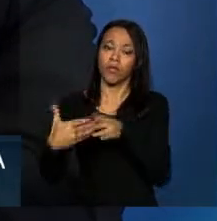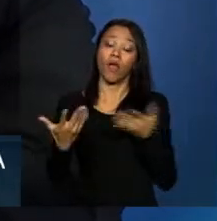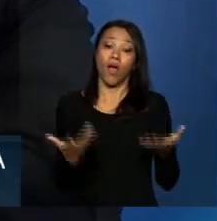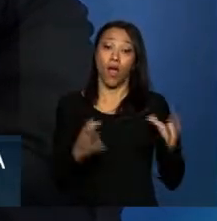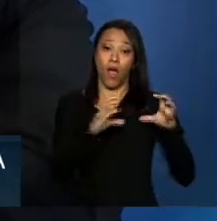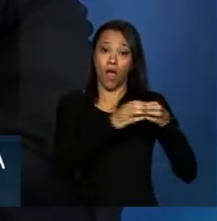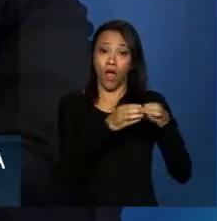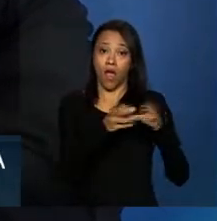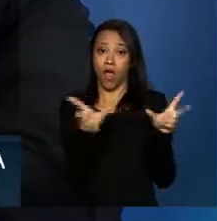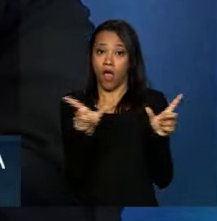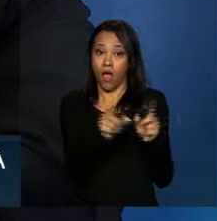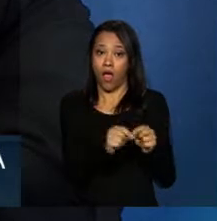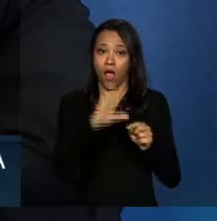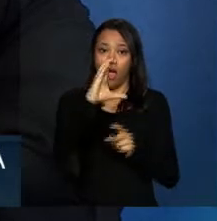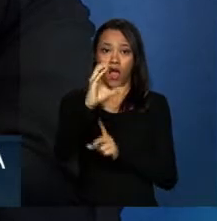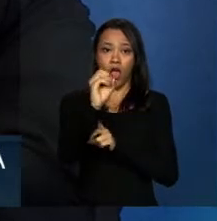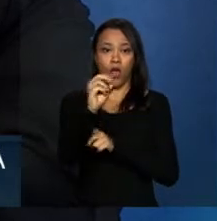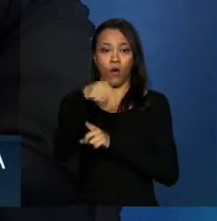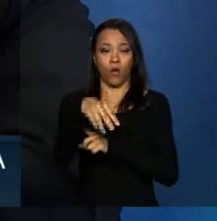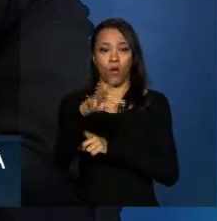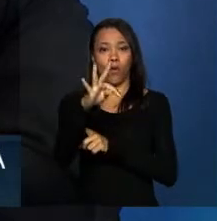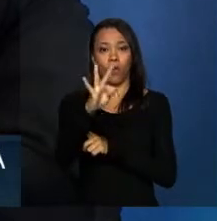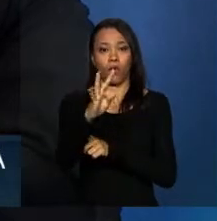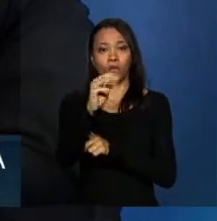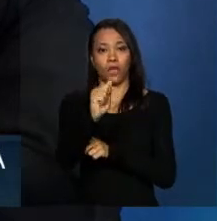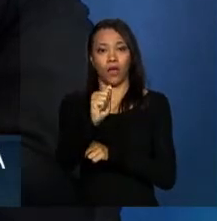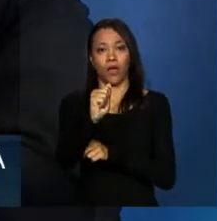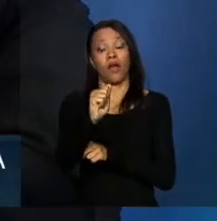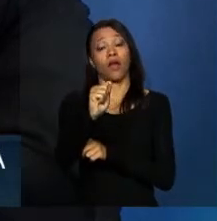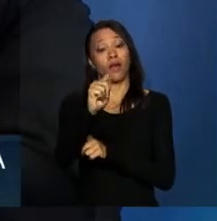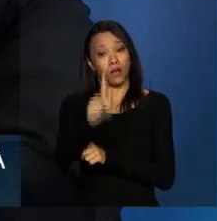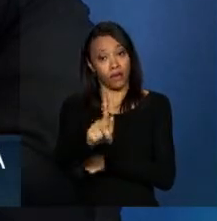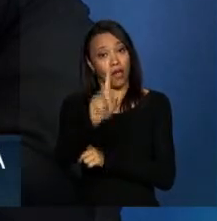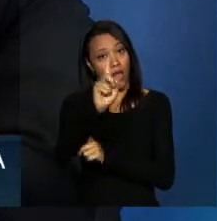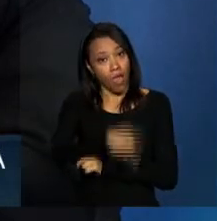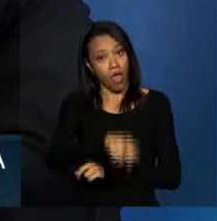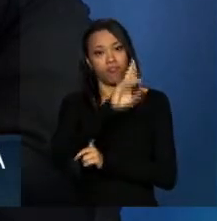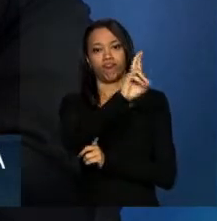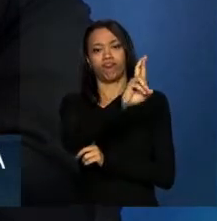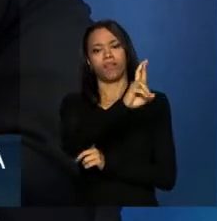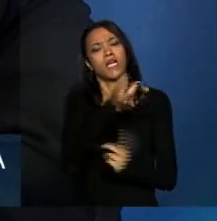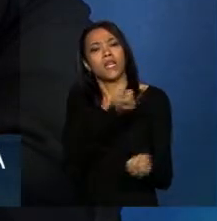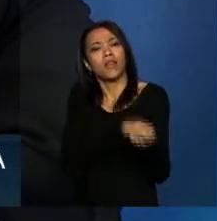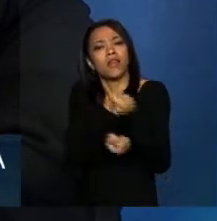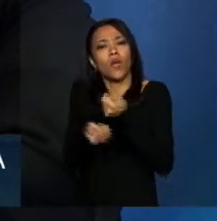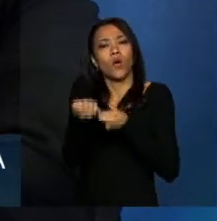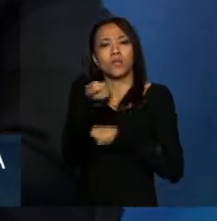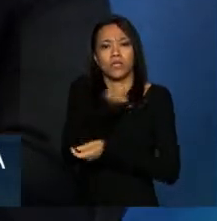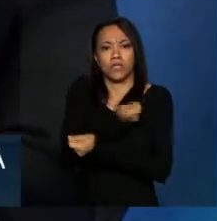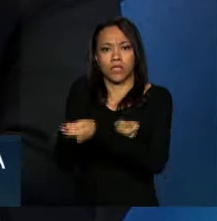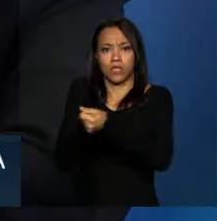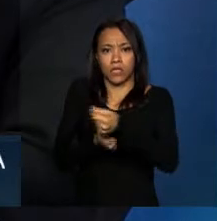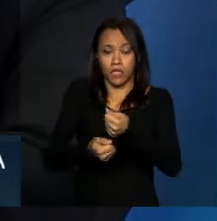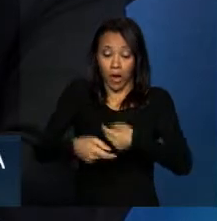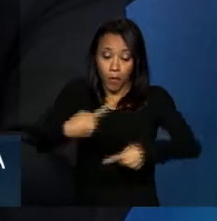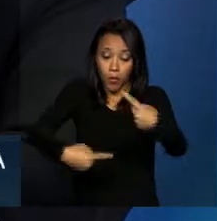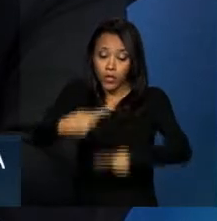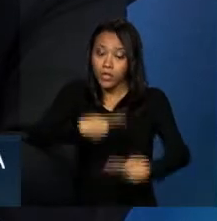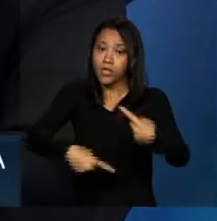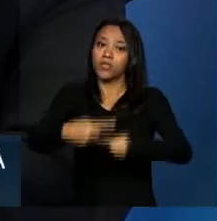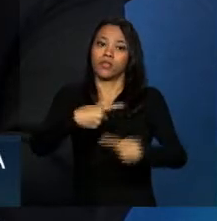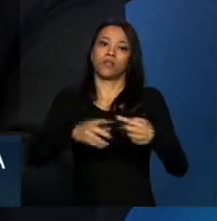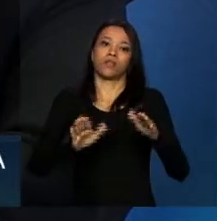representativa desse grande universo e vem negociar as políticas públicas com o governo brasileiro. E nós